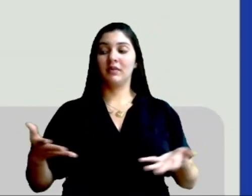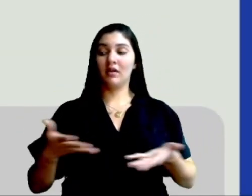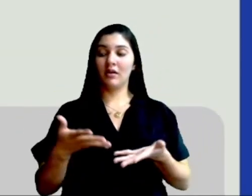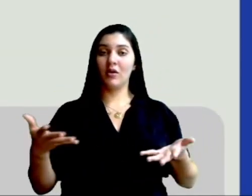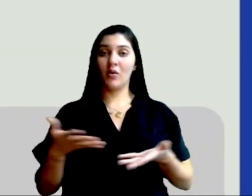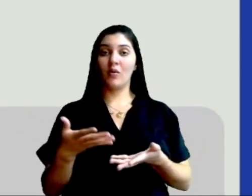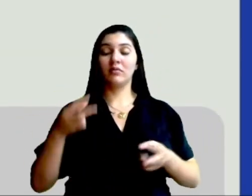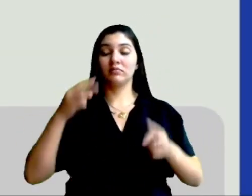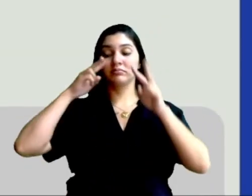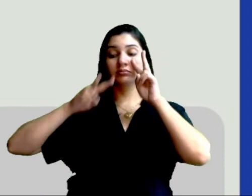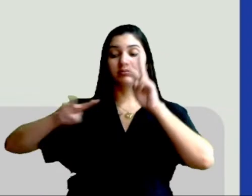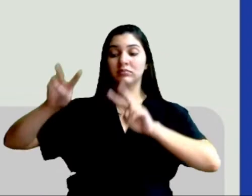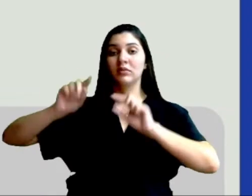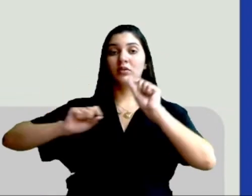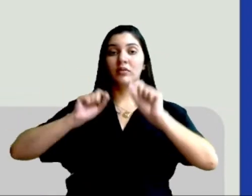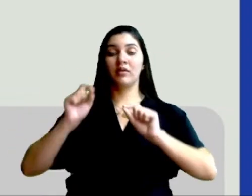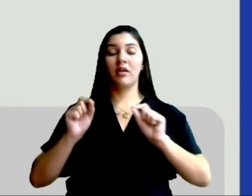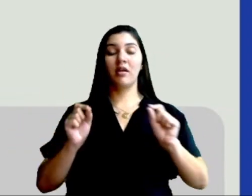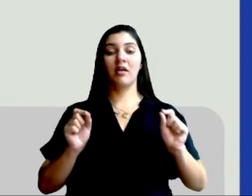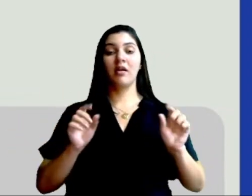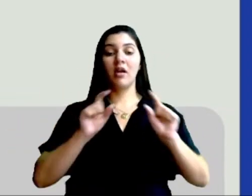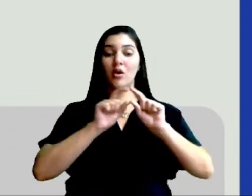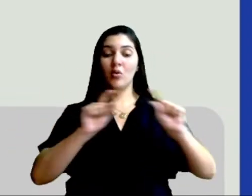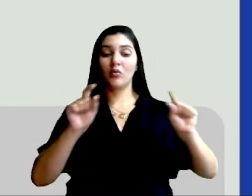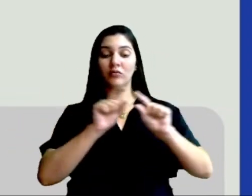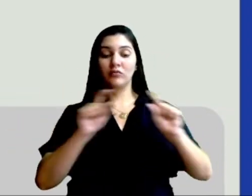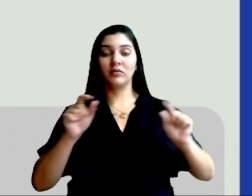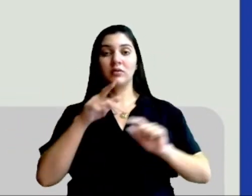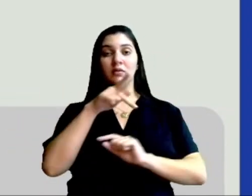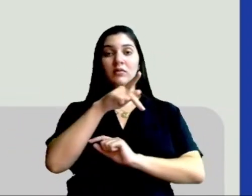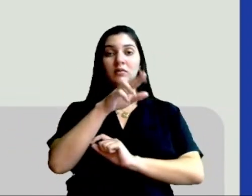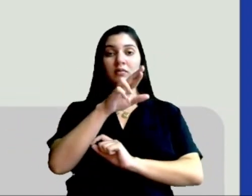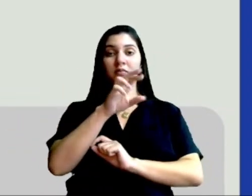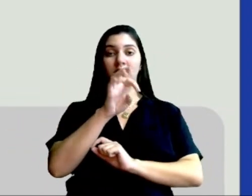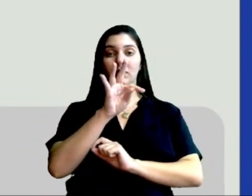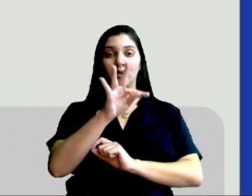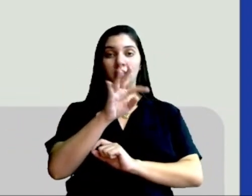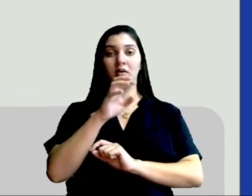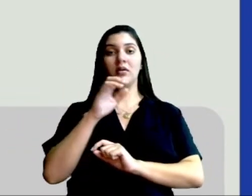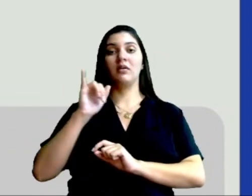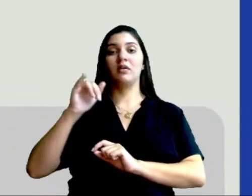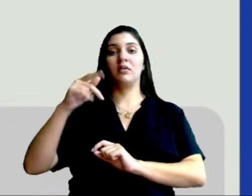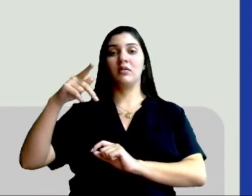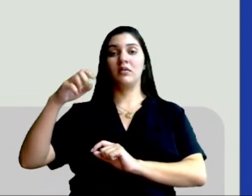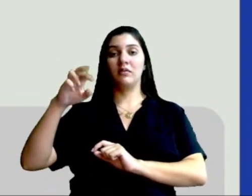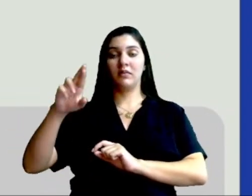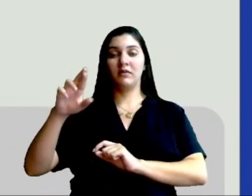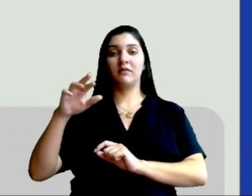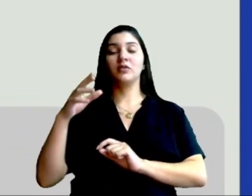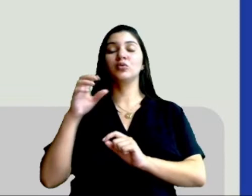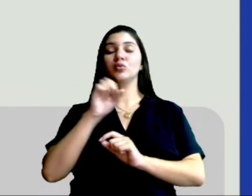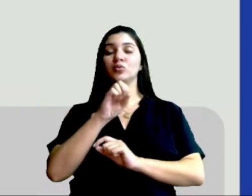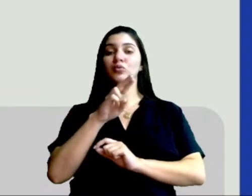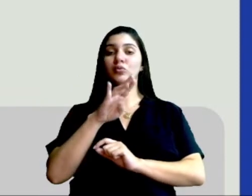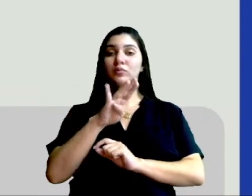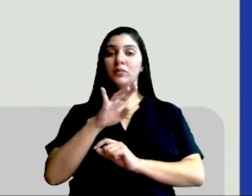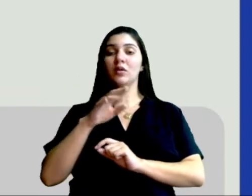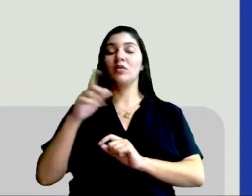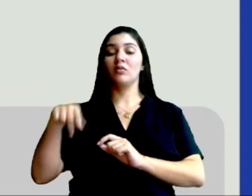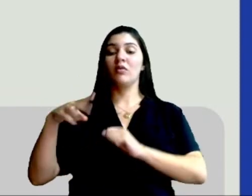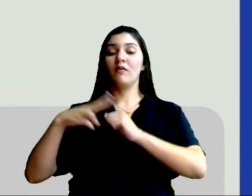Agora, nós vamos ver a conjugação do pretérito imperfeito do subjuntivo com os